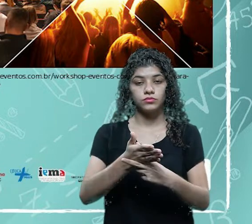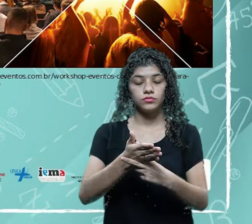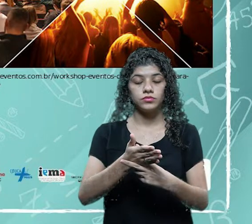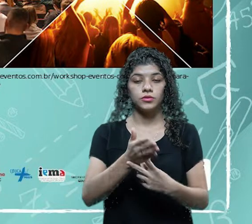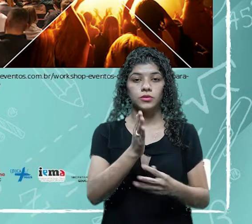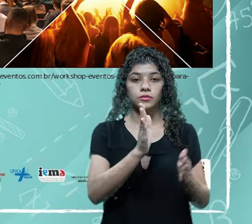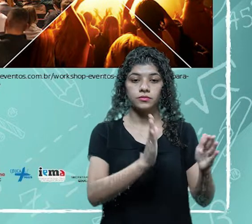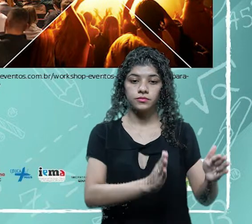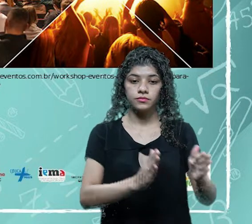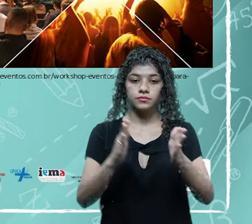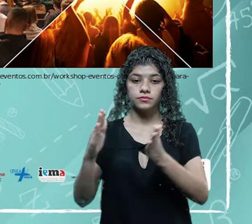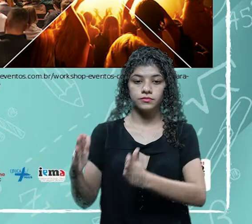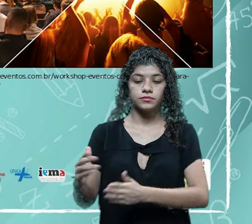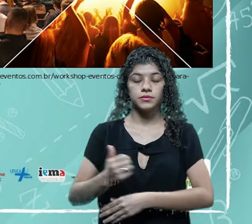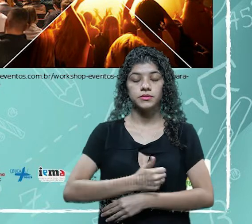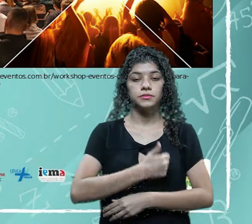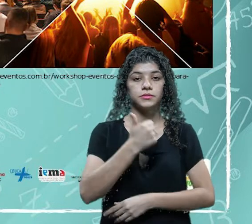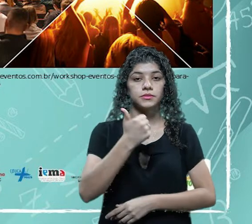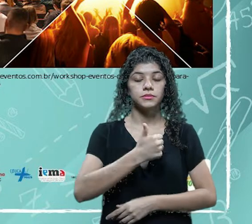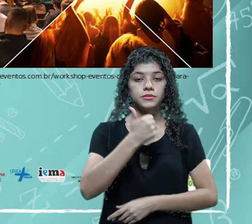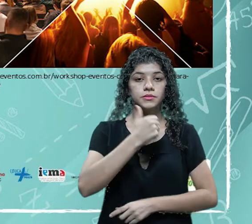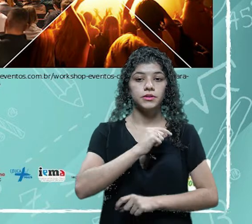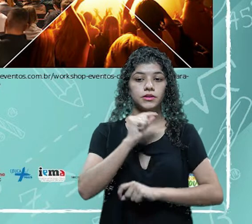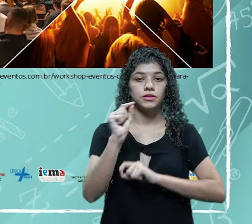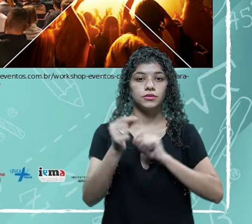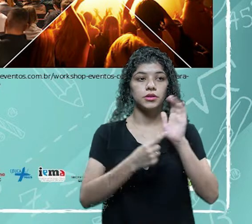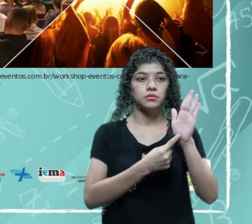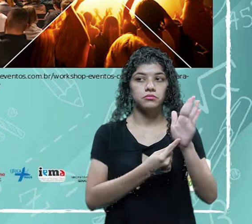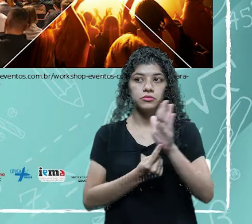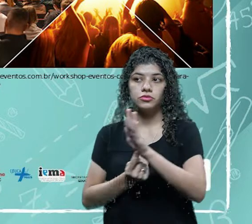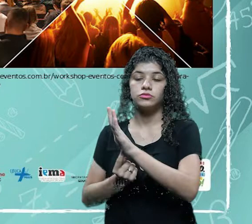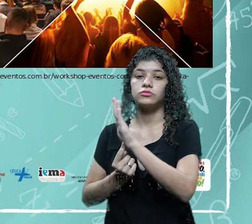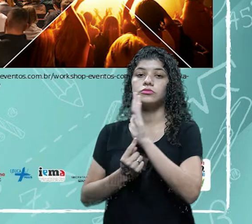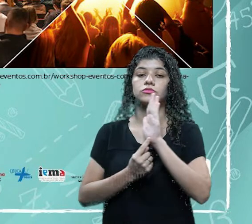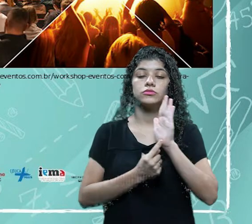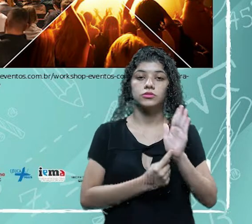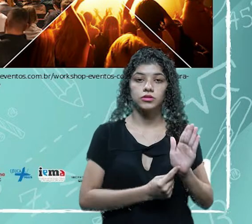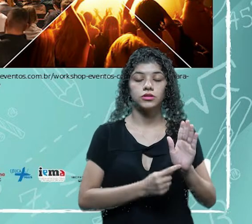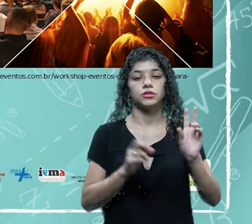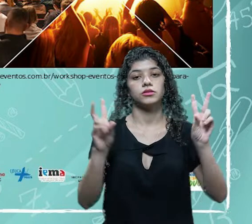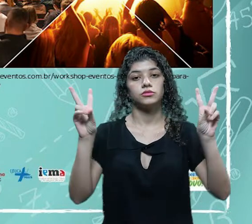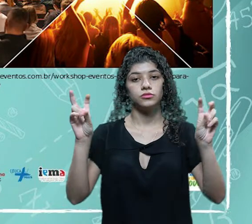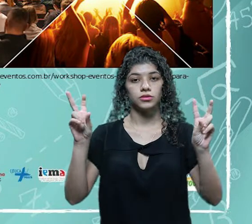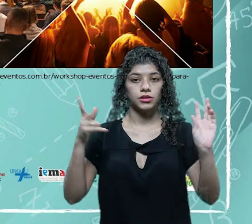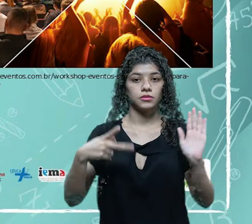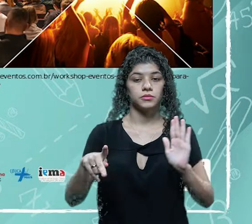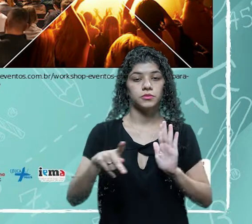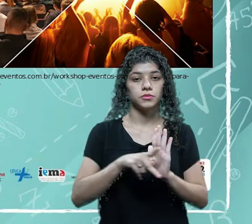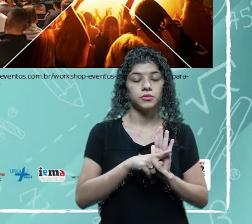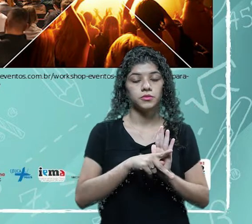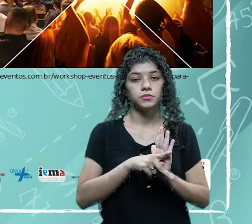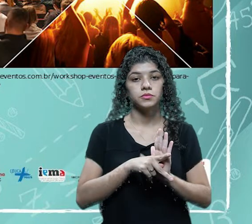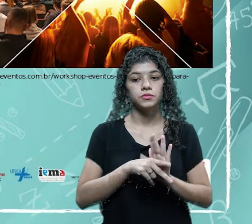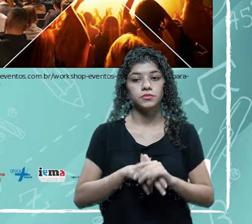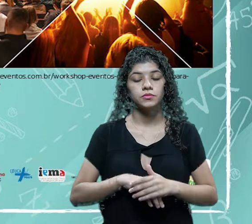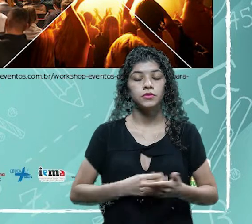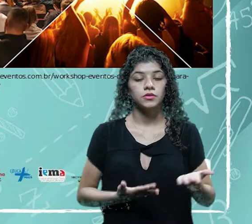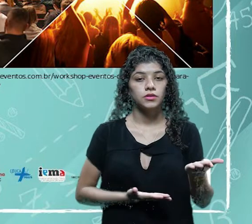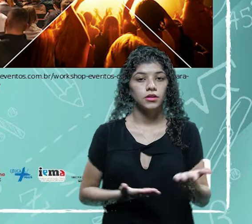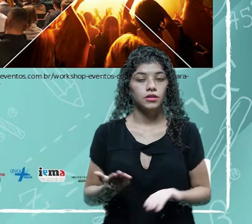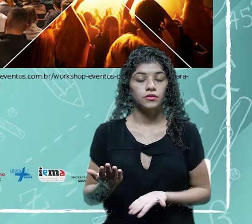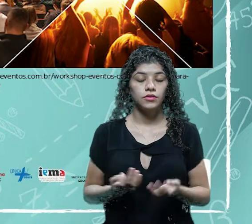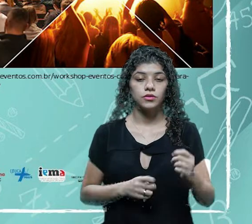né A primeira delas é expositiva né sobre um tema específico um